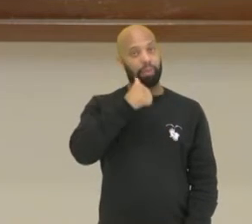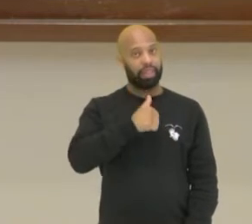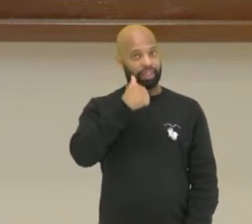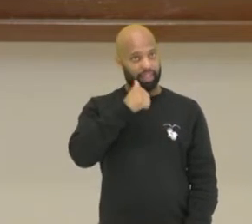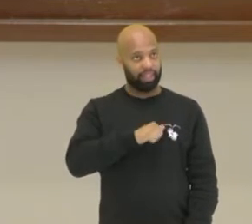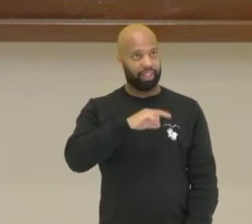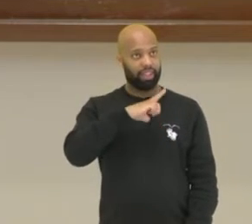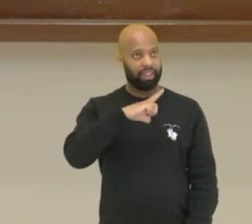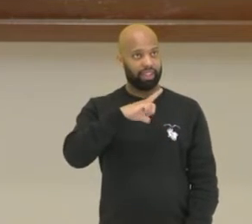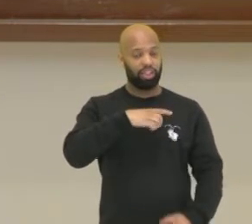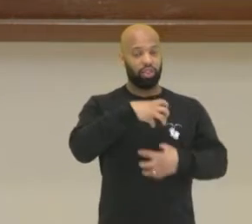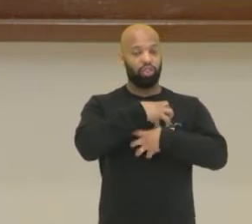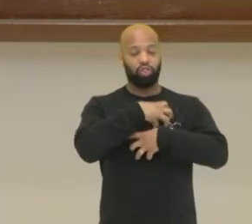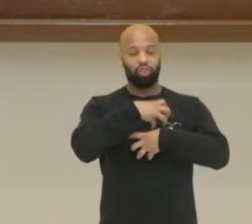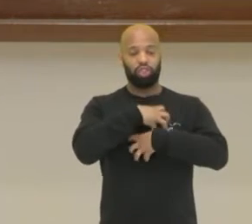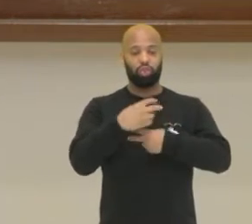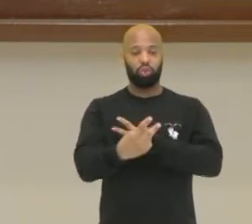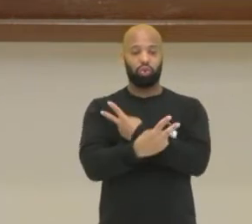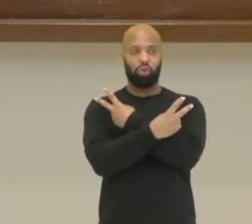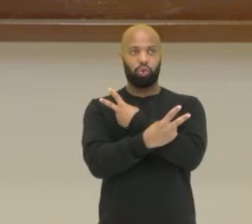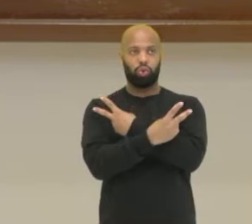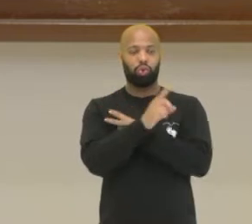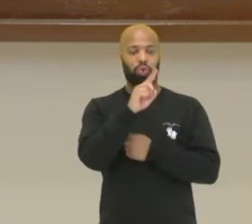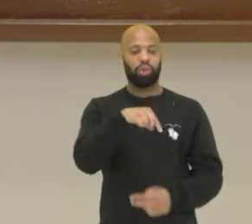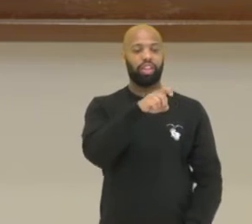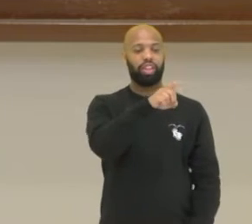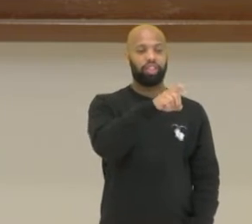meninas, os cromossomos sexuais